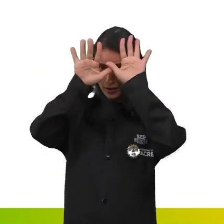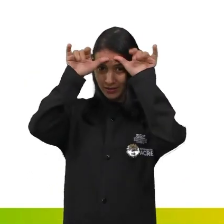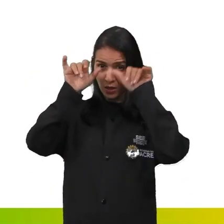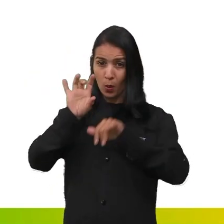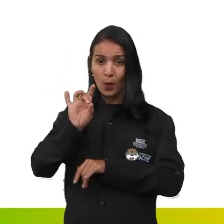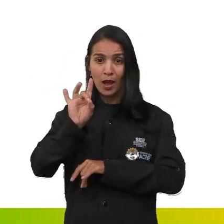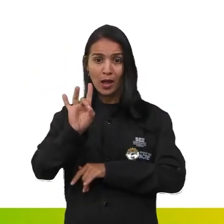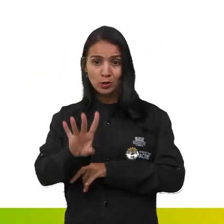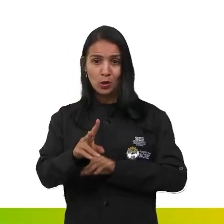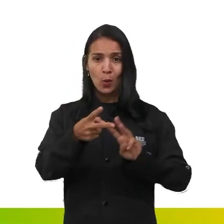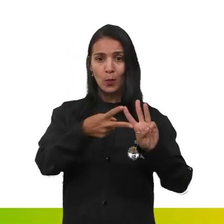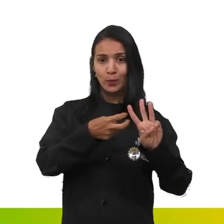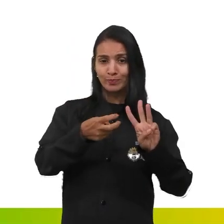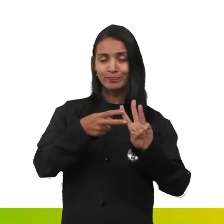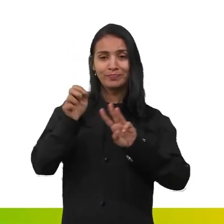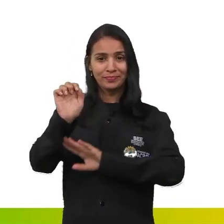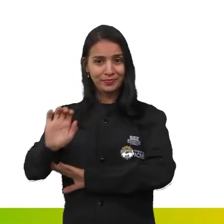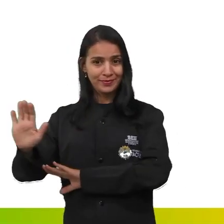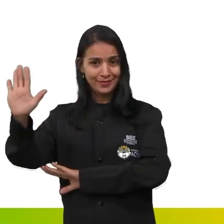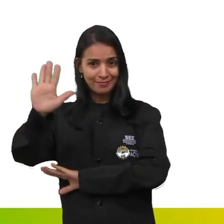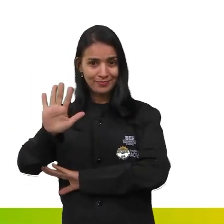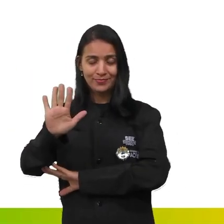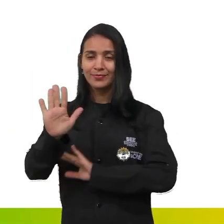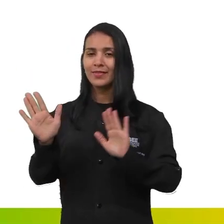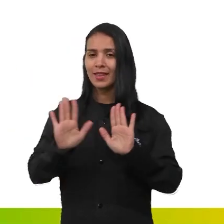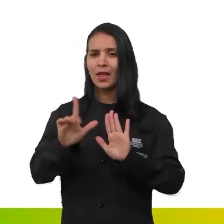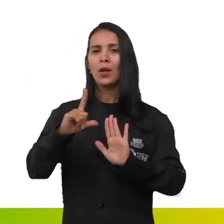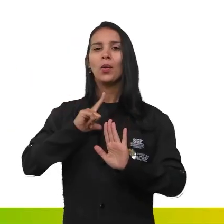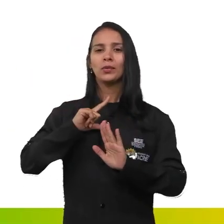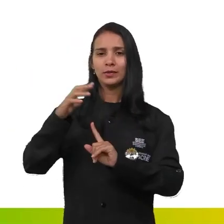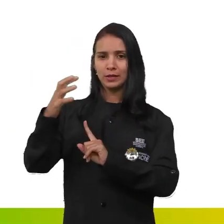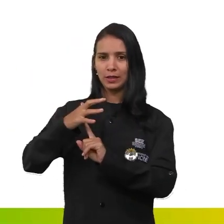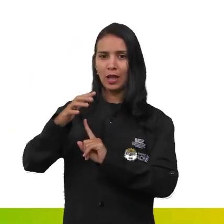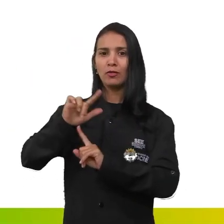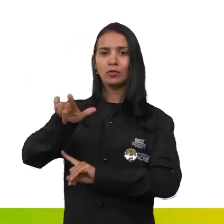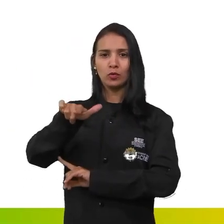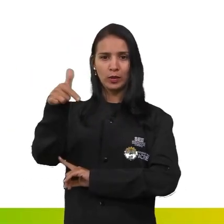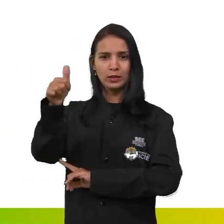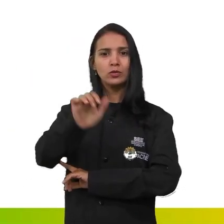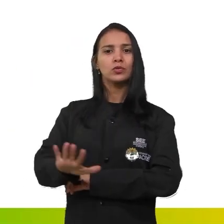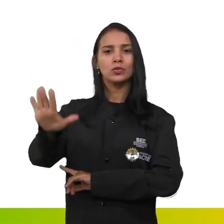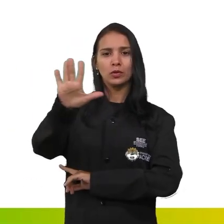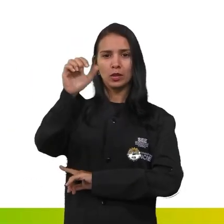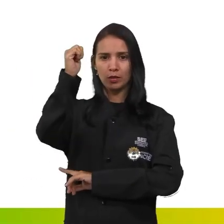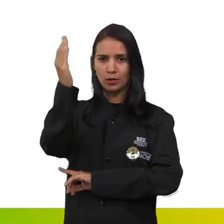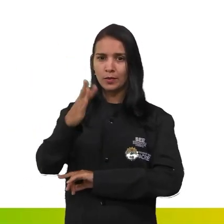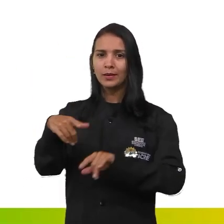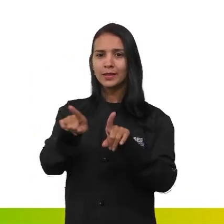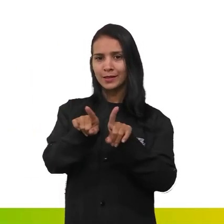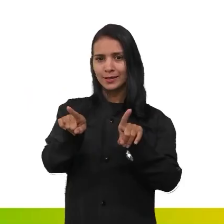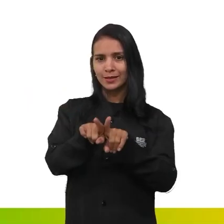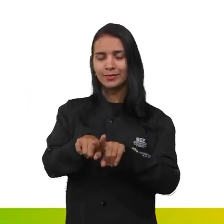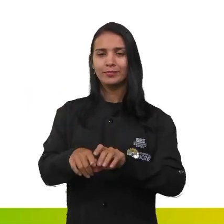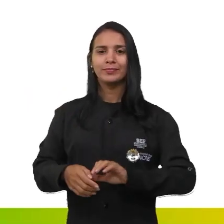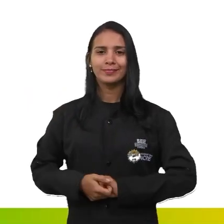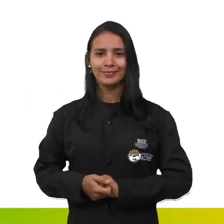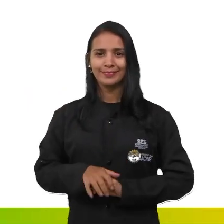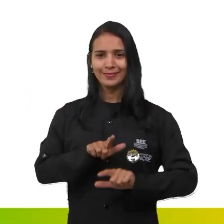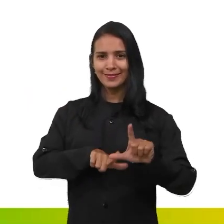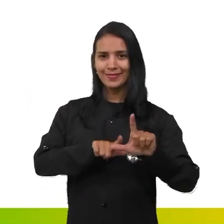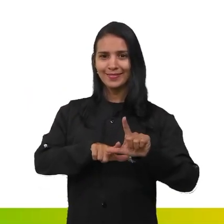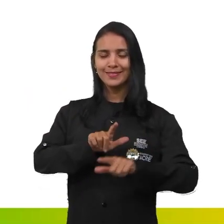exclusivamente formada por indígenas e europeus. Sim, tem influência de outras regiões do Brasil. Vamos na alternativa